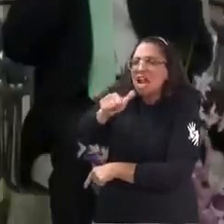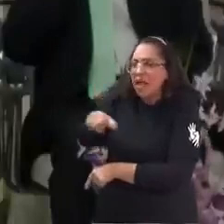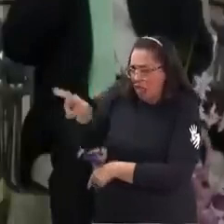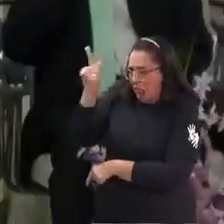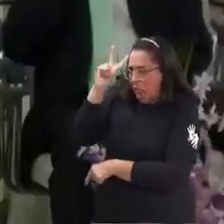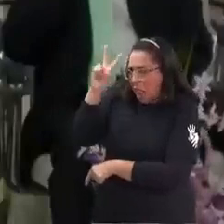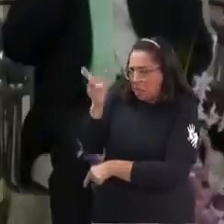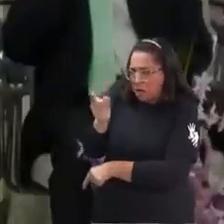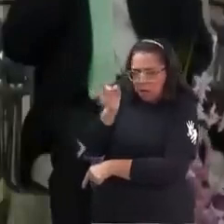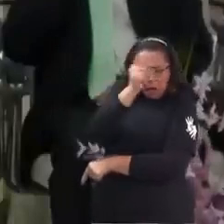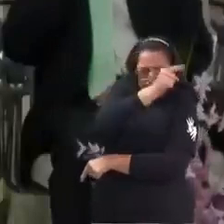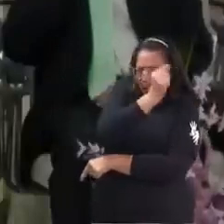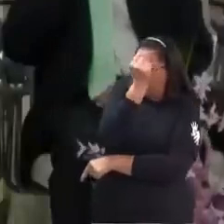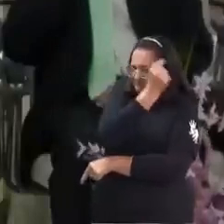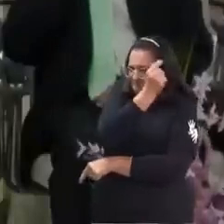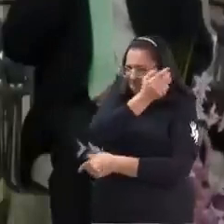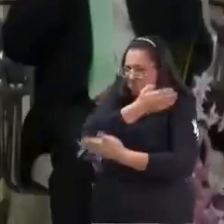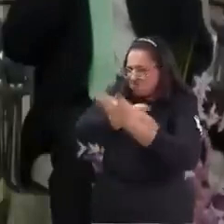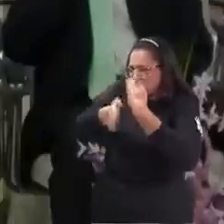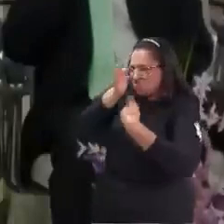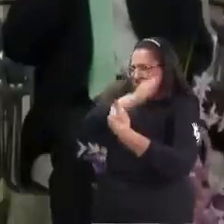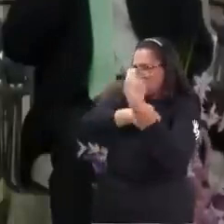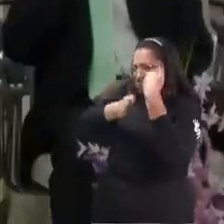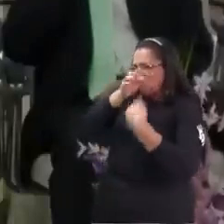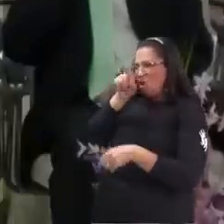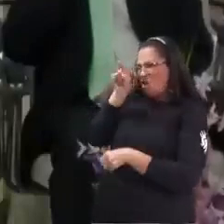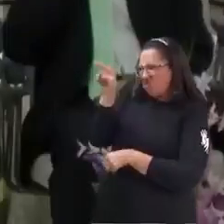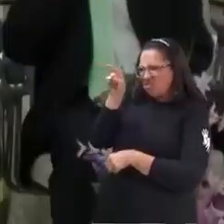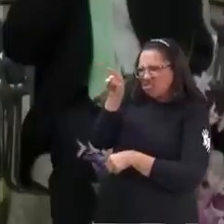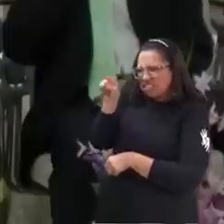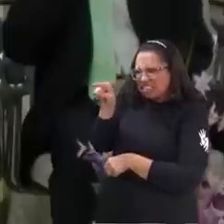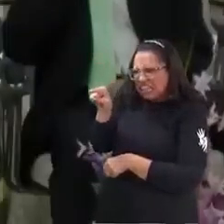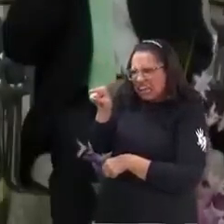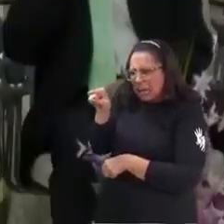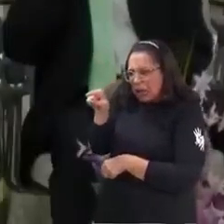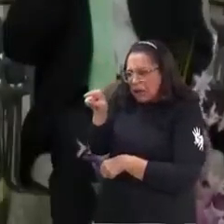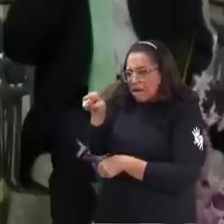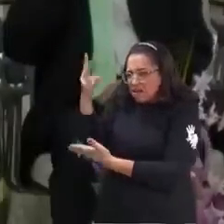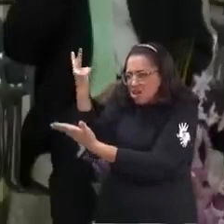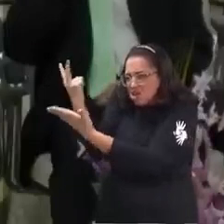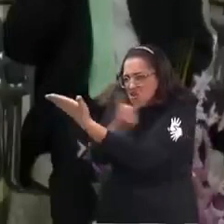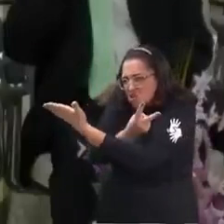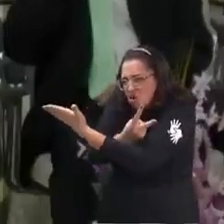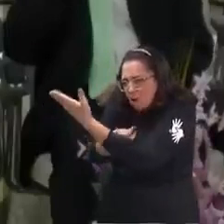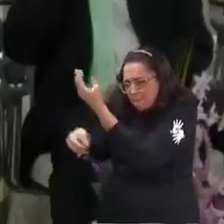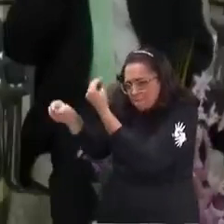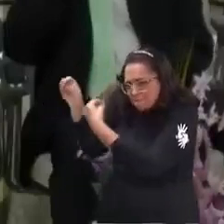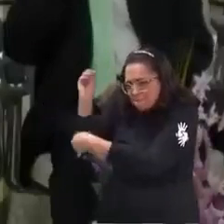Porque a culpa estava lá. Foi você que fez isso.